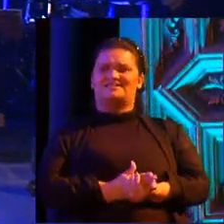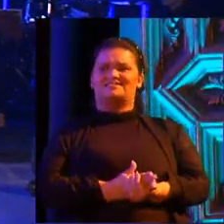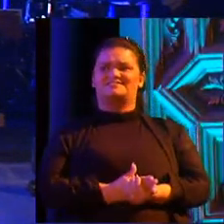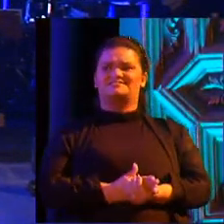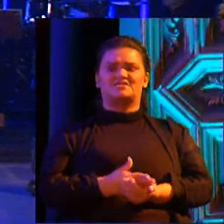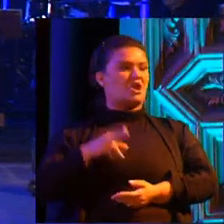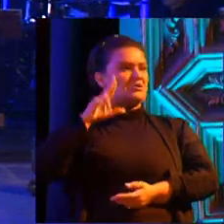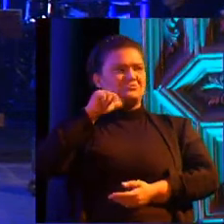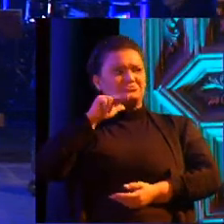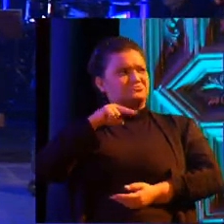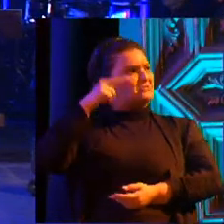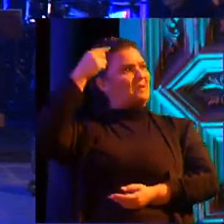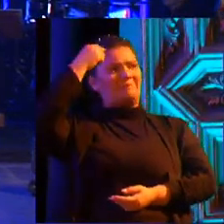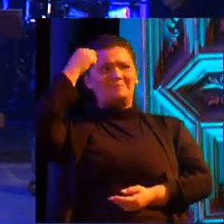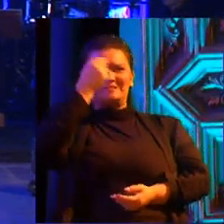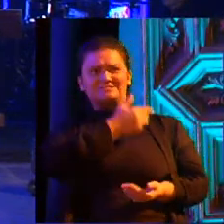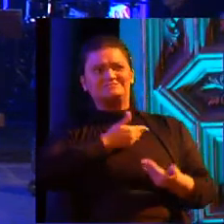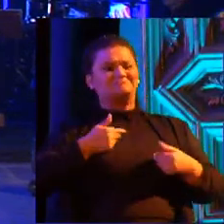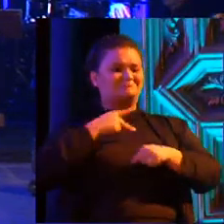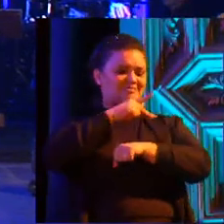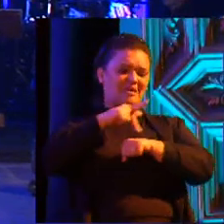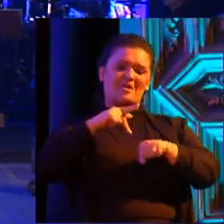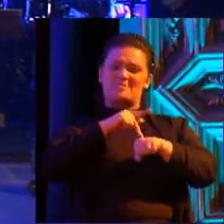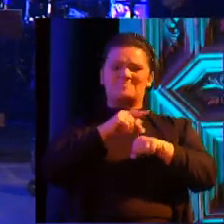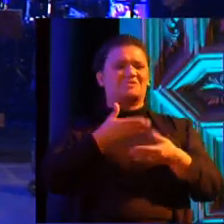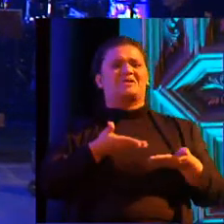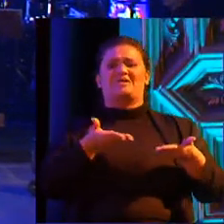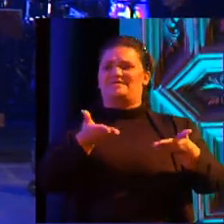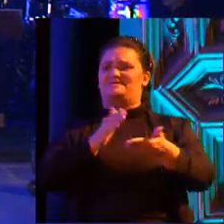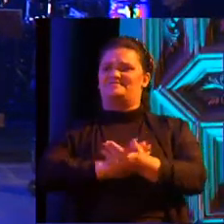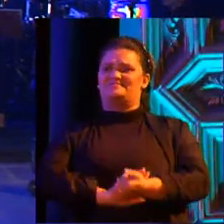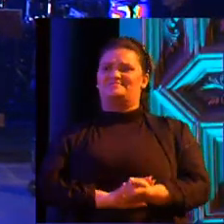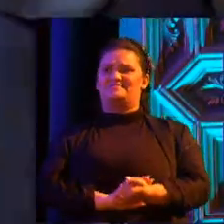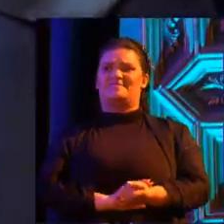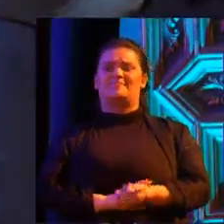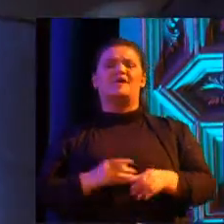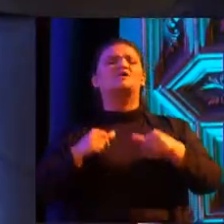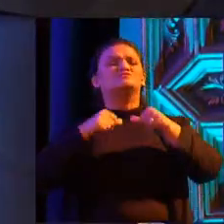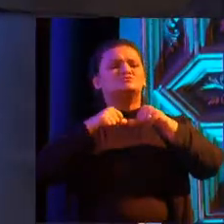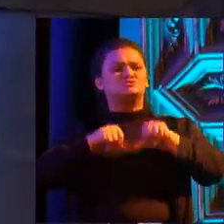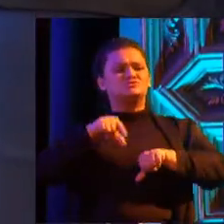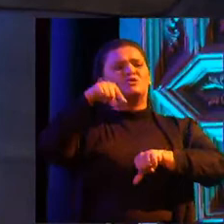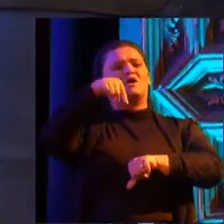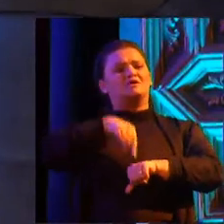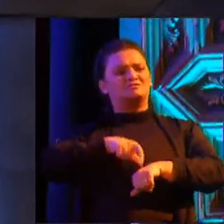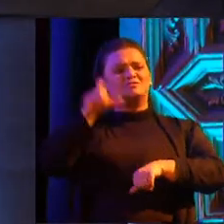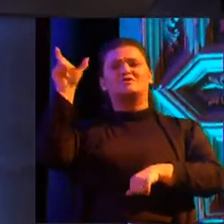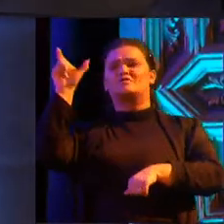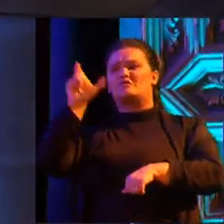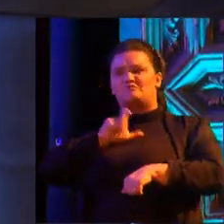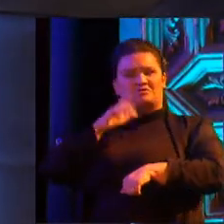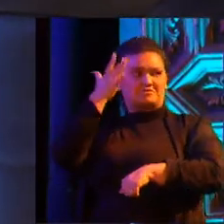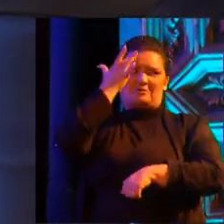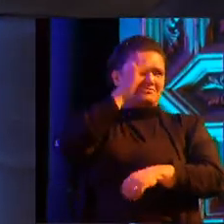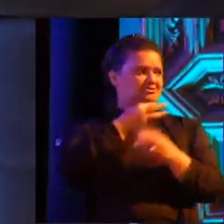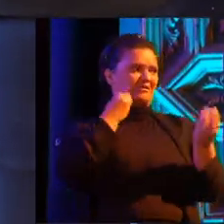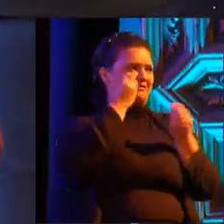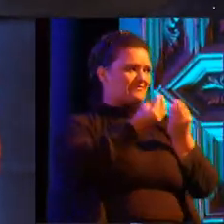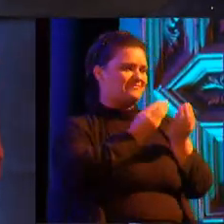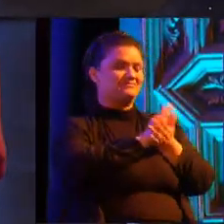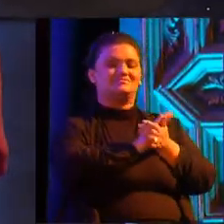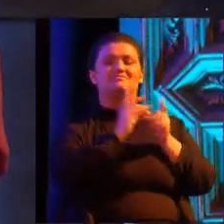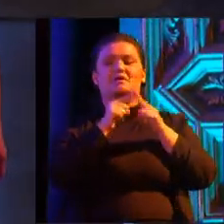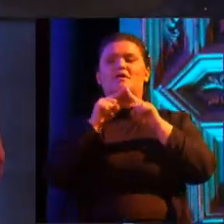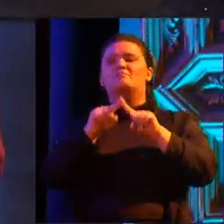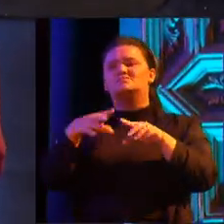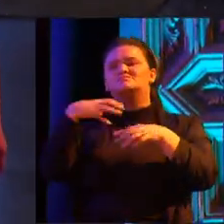nunca pensei que eu ia entregar um prêmio para uma outra pessoa. E eu estou aqui convidada para não sei quem é. Mas eu estou